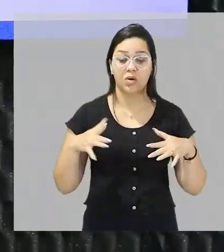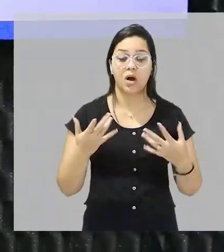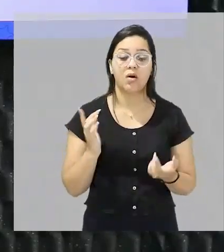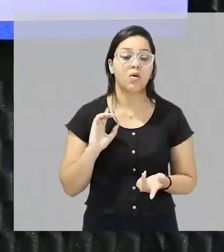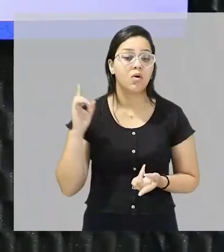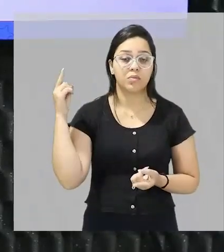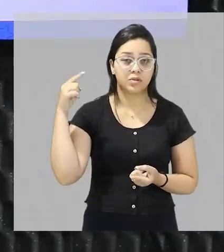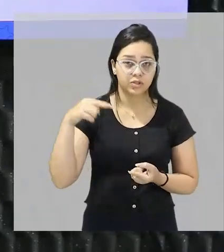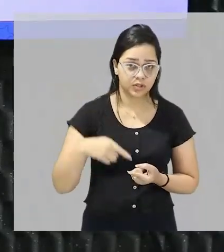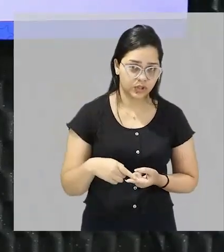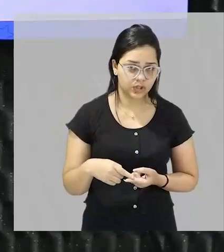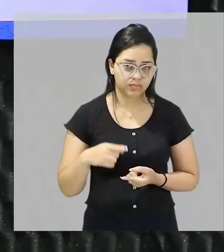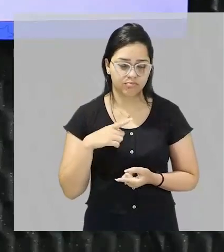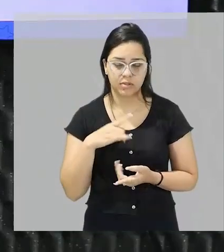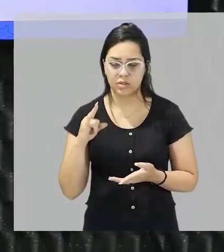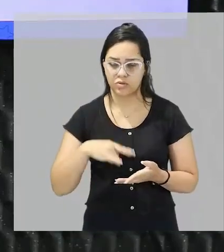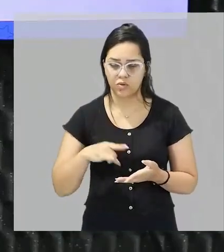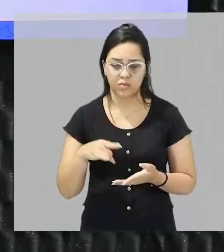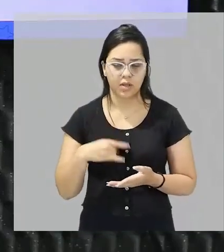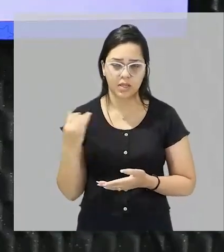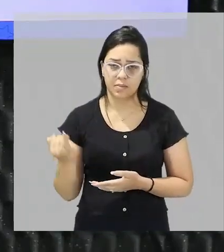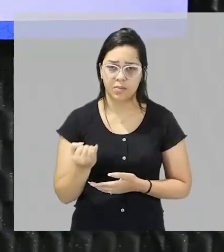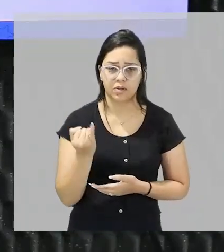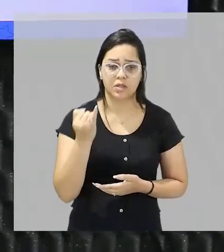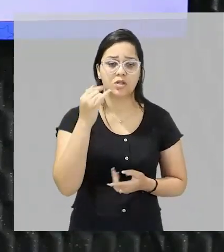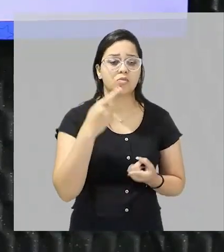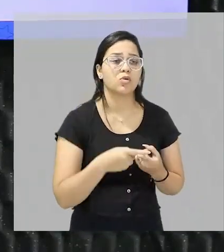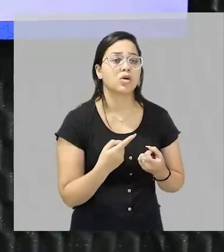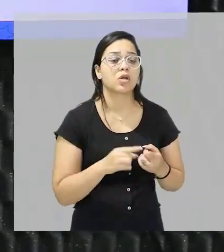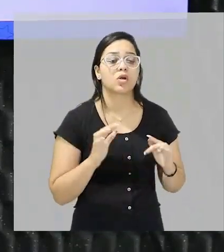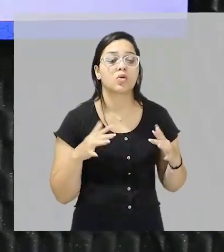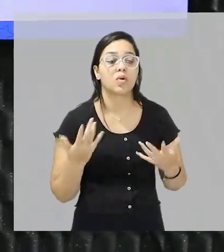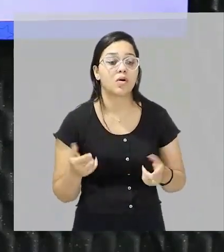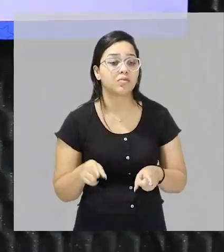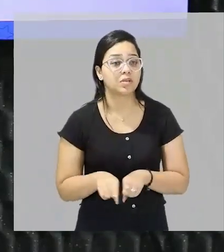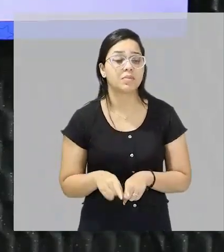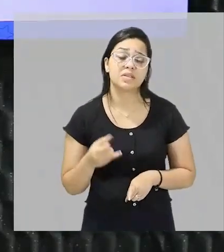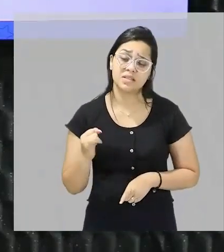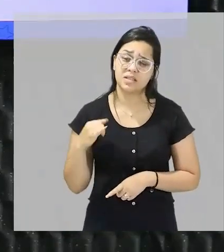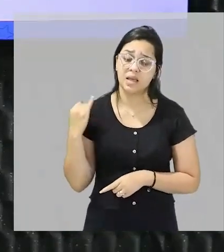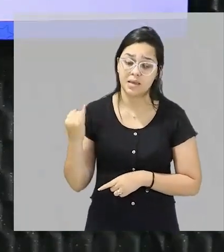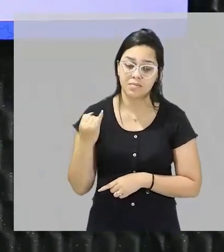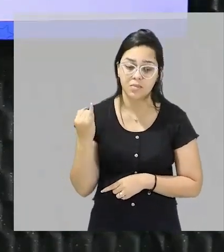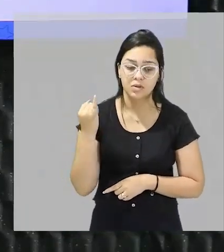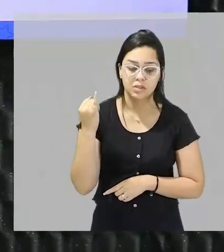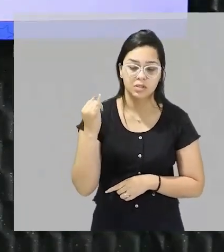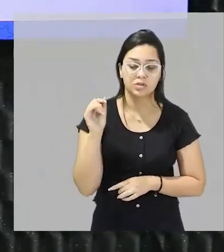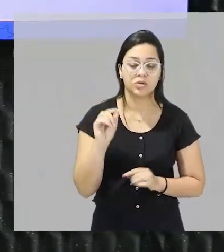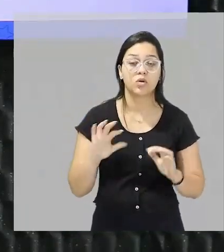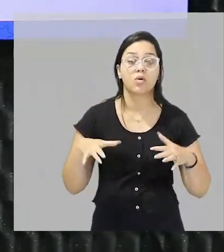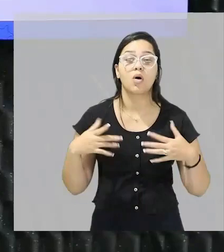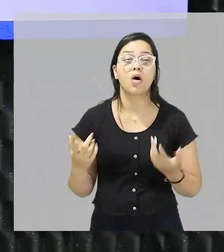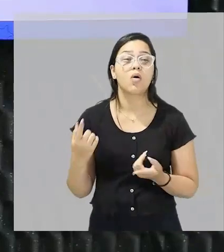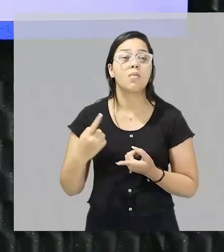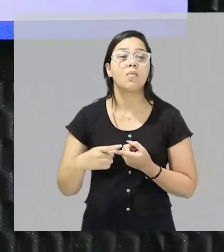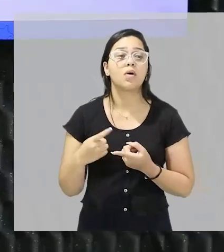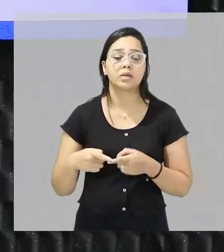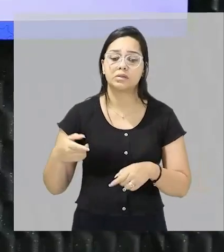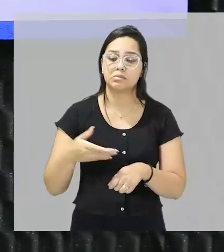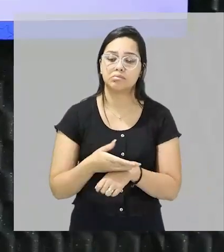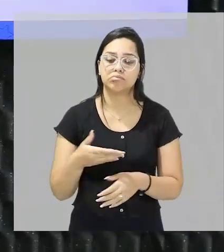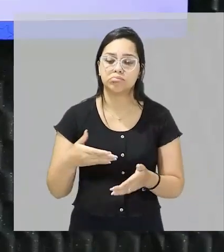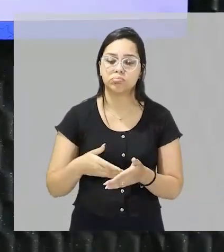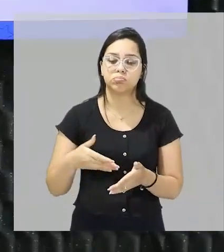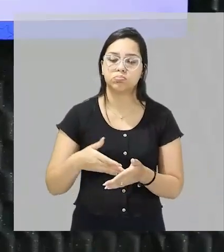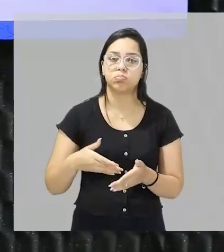objetivo se tira esse documento tão importante, para que ele serve, e se ele é tão importante, qual é a razão desse entrave